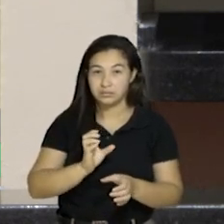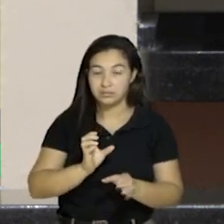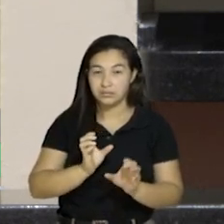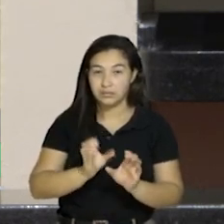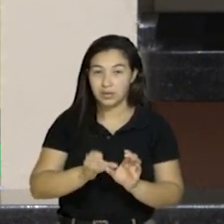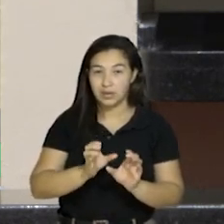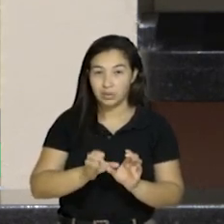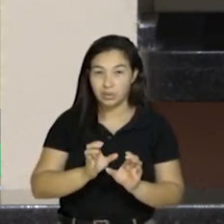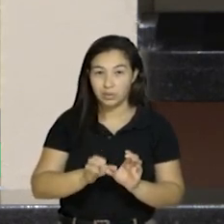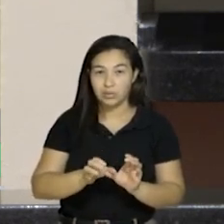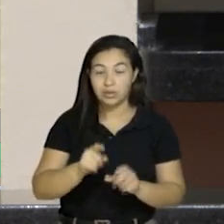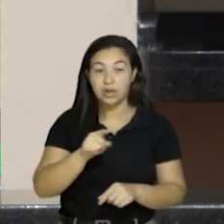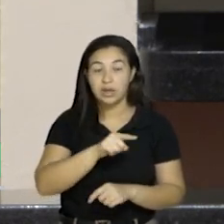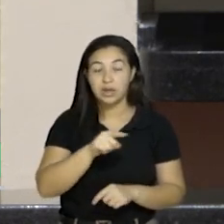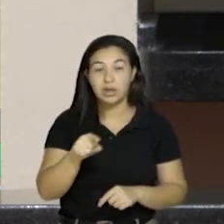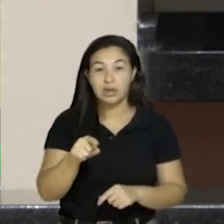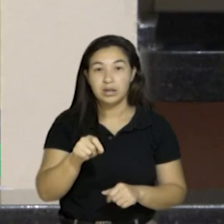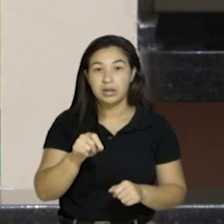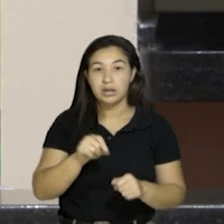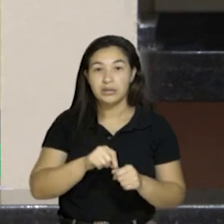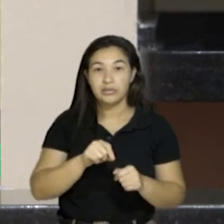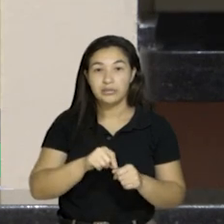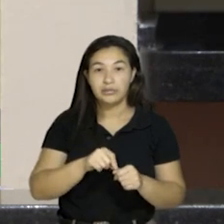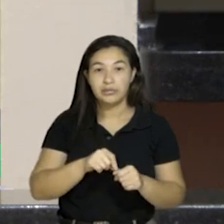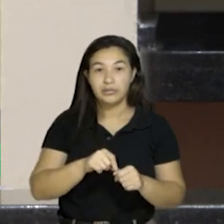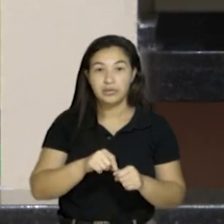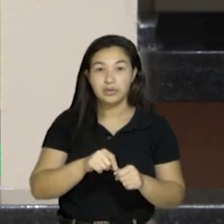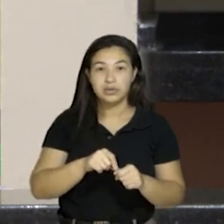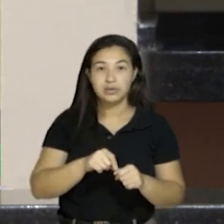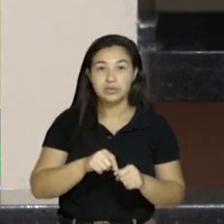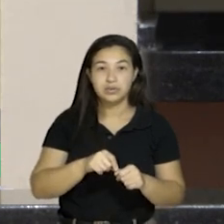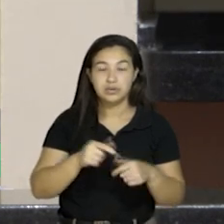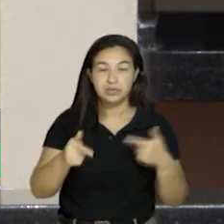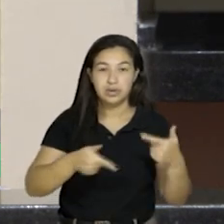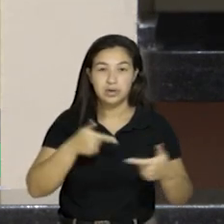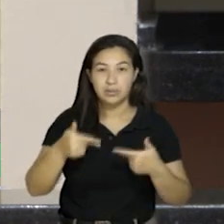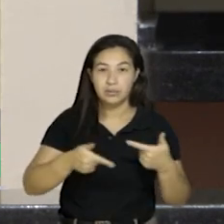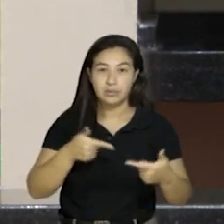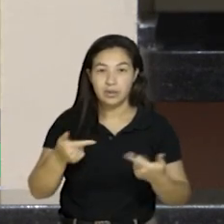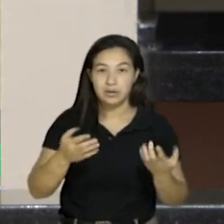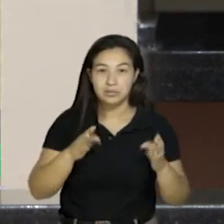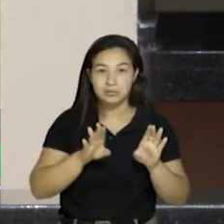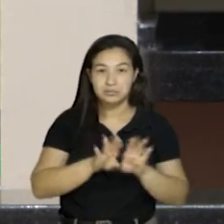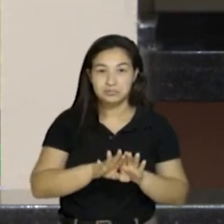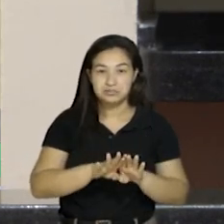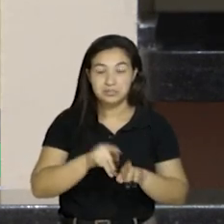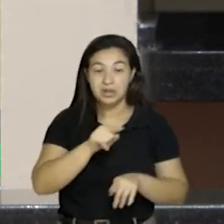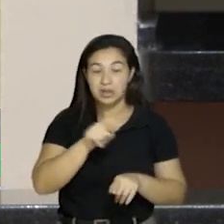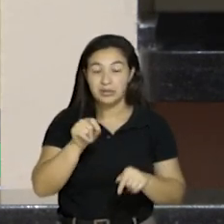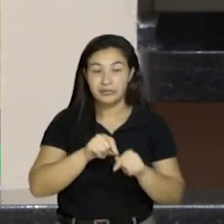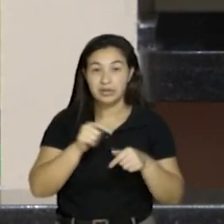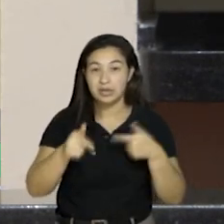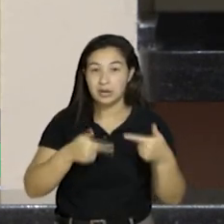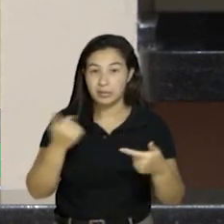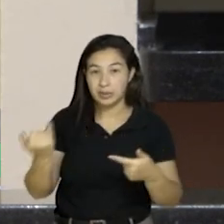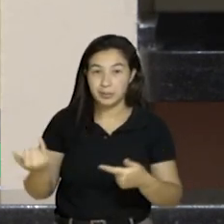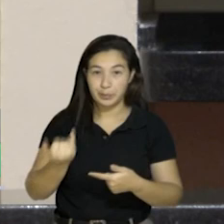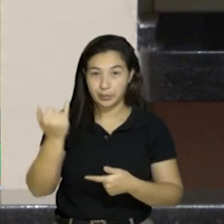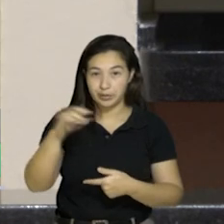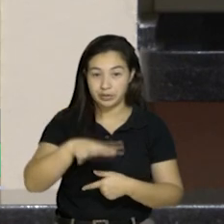envolvidos na operação local pelos relevantes serviços à sociedade catarinense